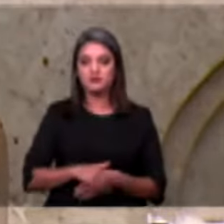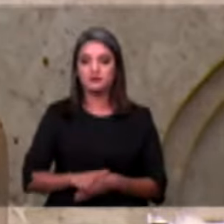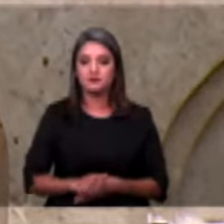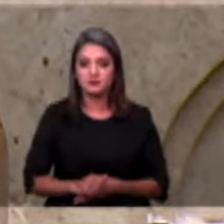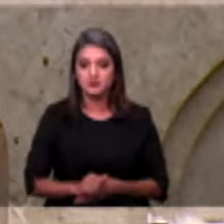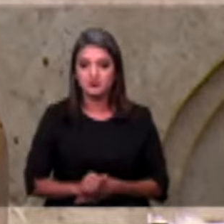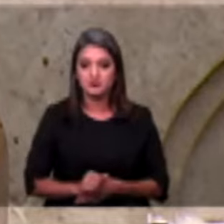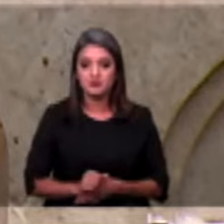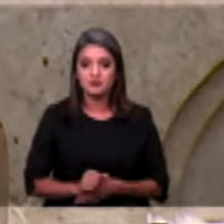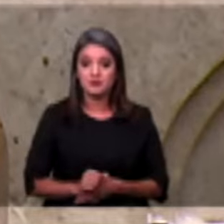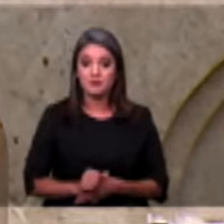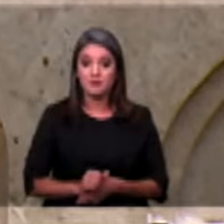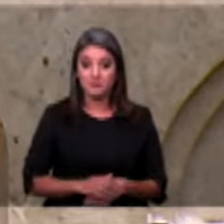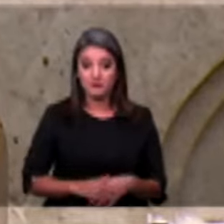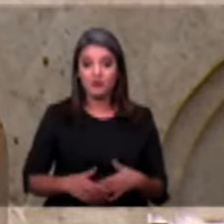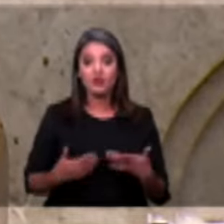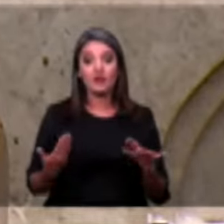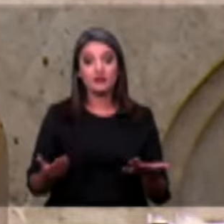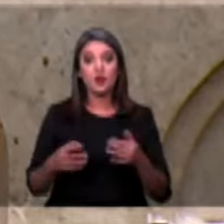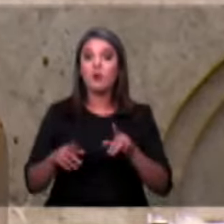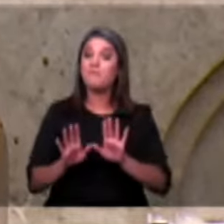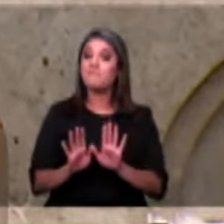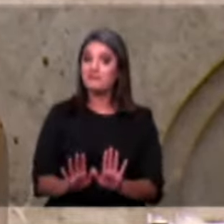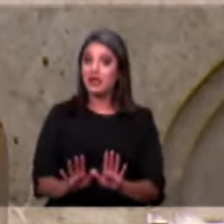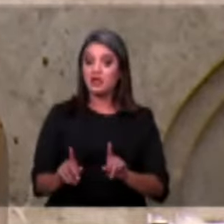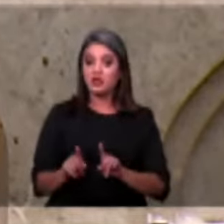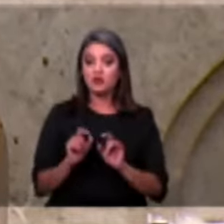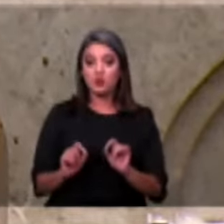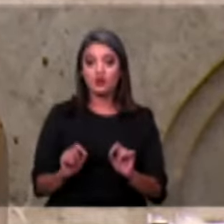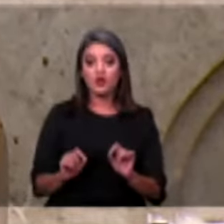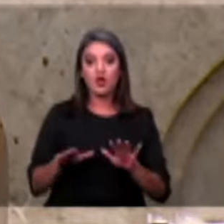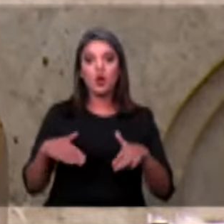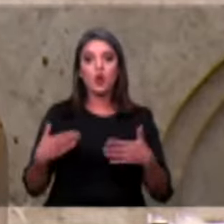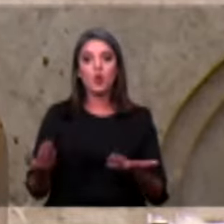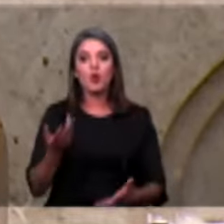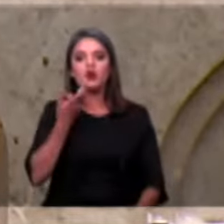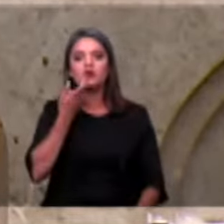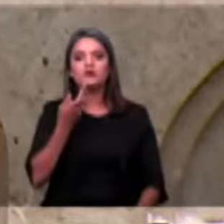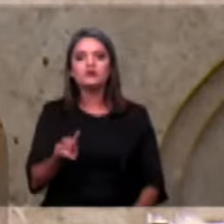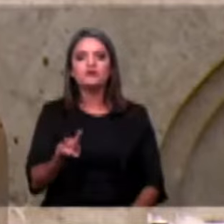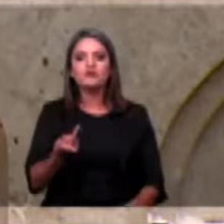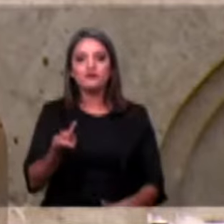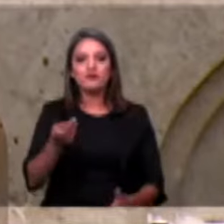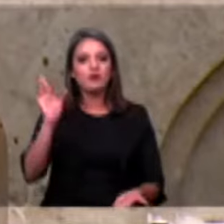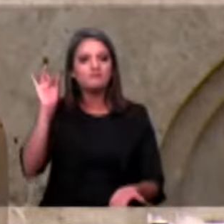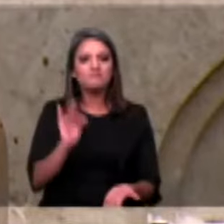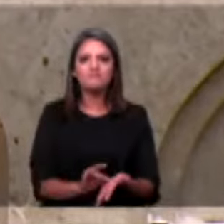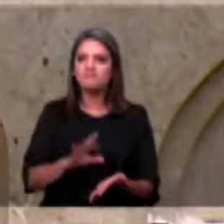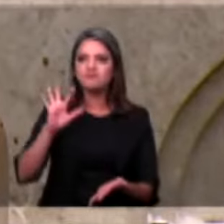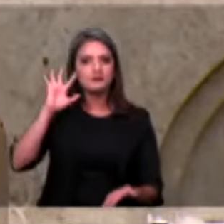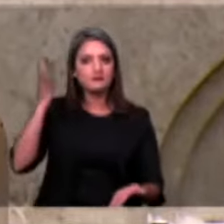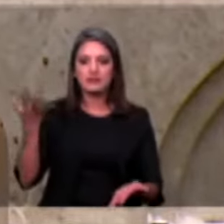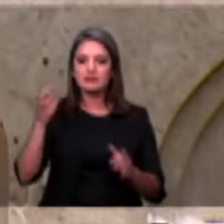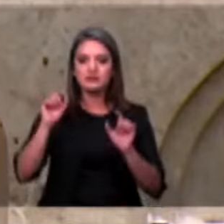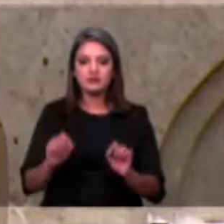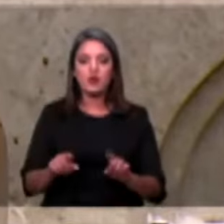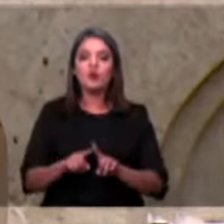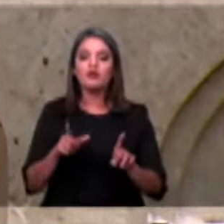1984. Há um instante, todavia, em que se impõe a palavra final, o encerramento da